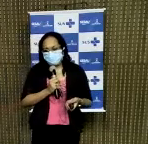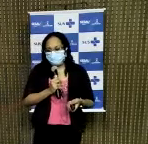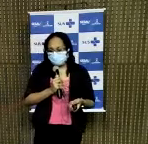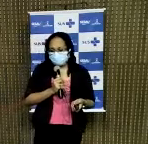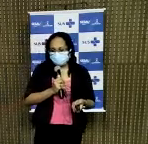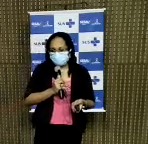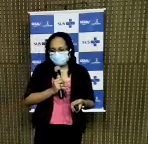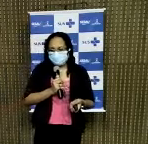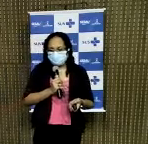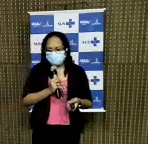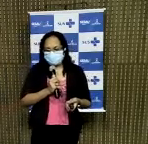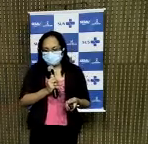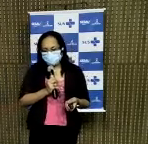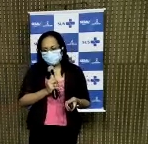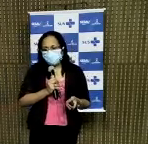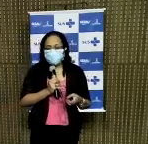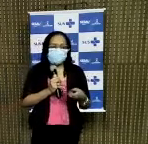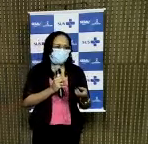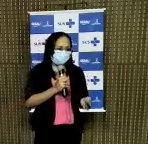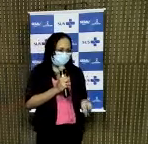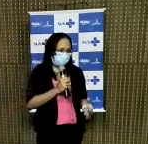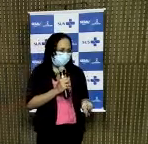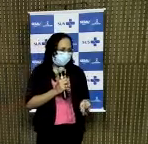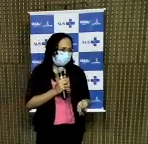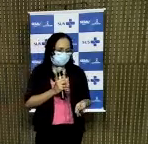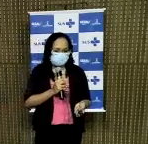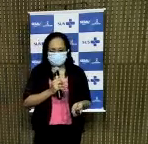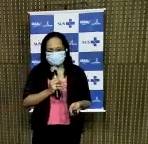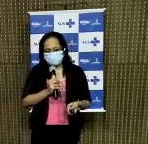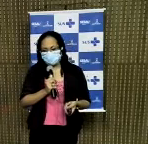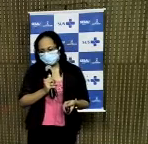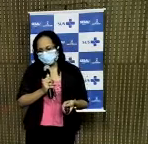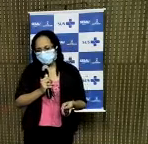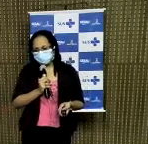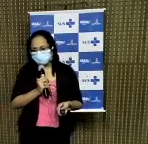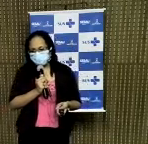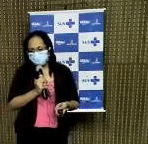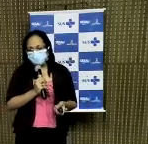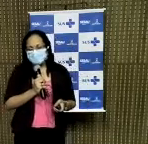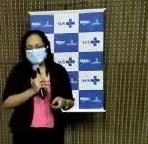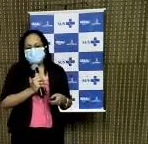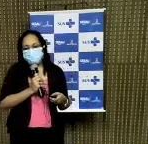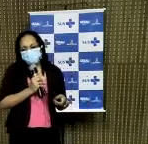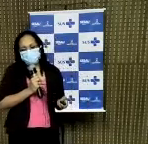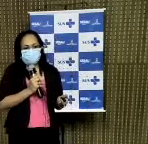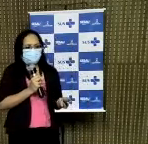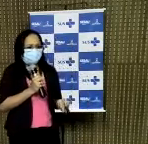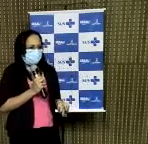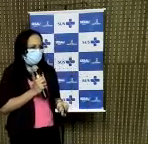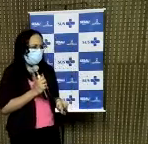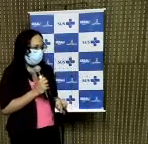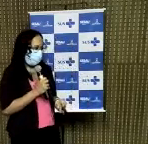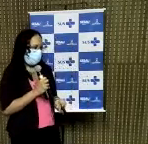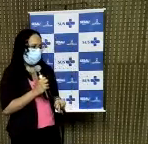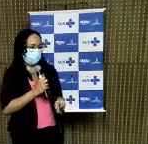da 12ª semana de gestação. Não tivemos gestantes sendo encaminhados para visita na maternidade. Tivemos, no ano